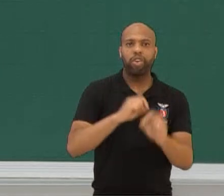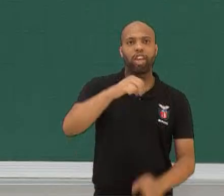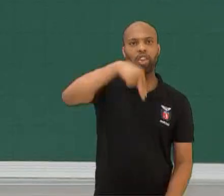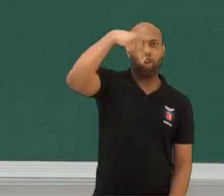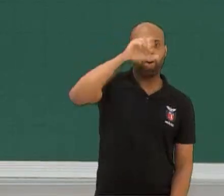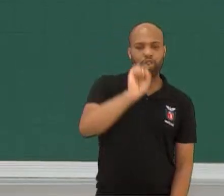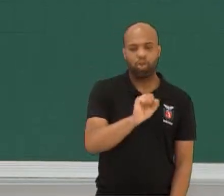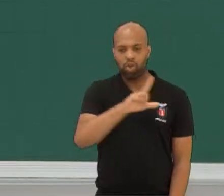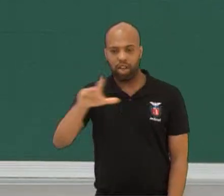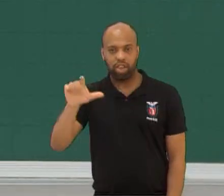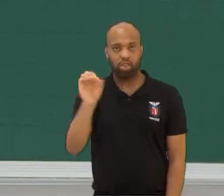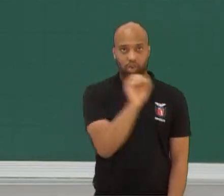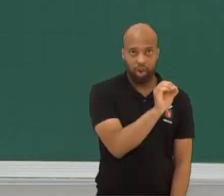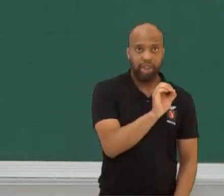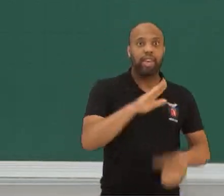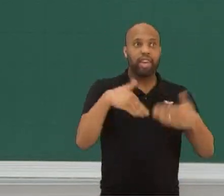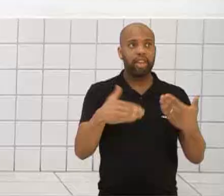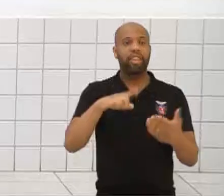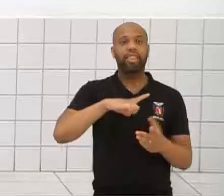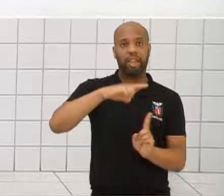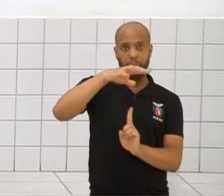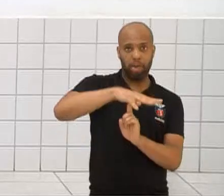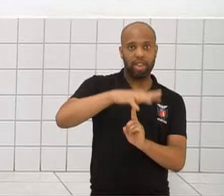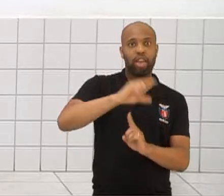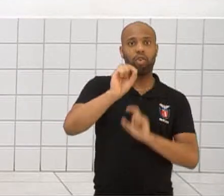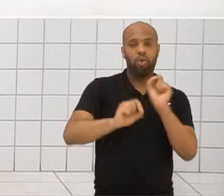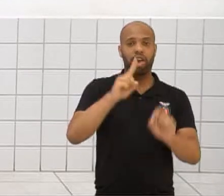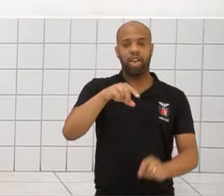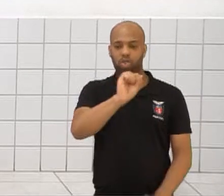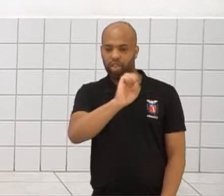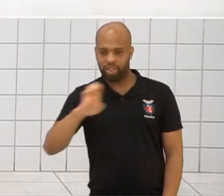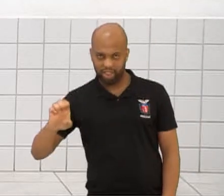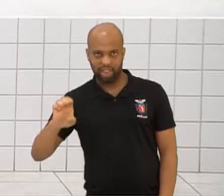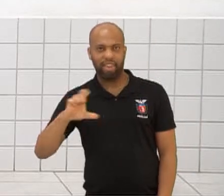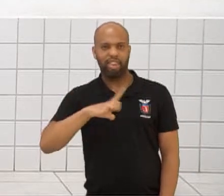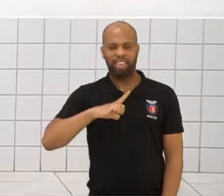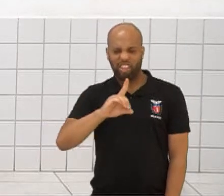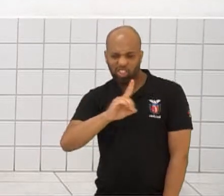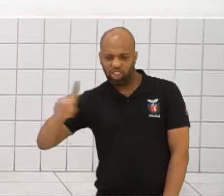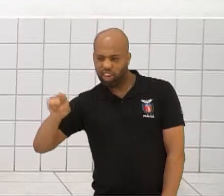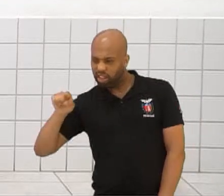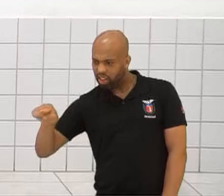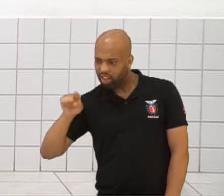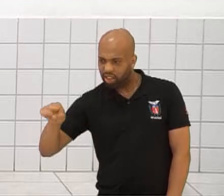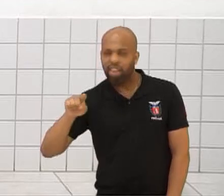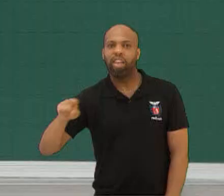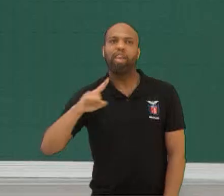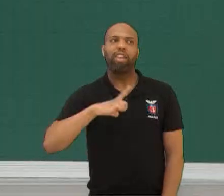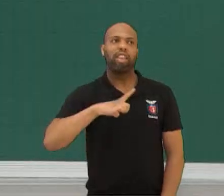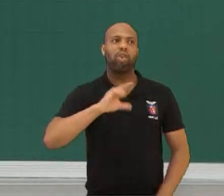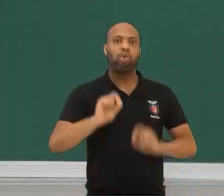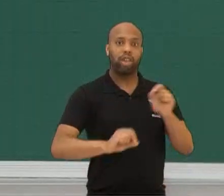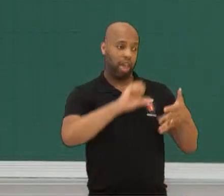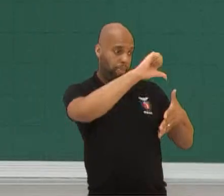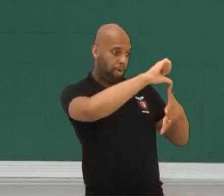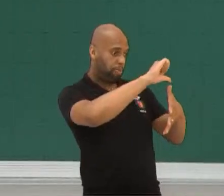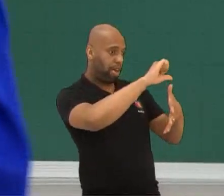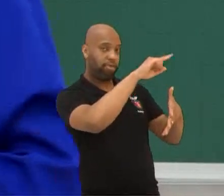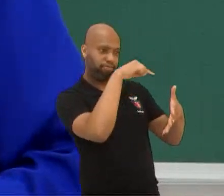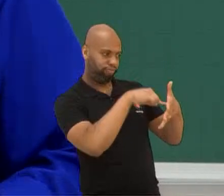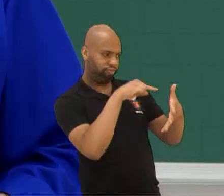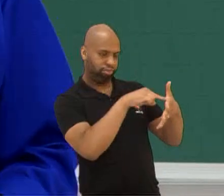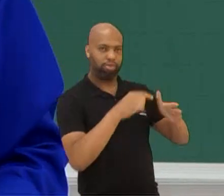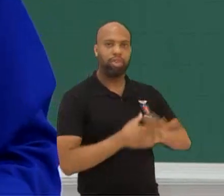diríamos que ele está a sudeste. Então, embaixo do lado direito, em detrimento do continente americano, parte sul. Dentro